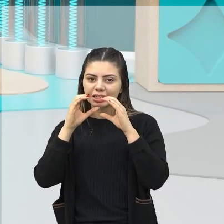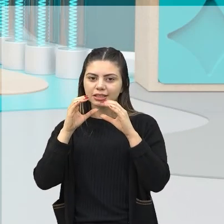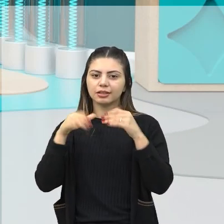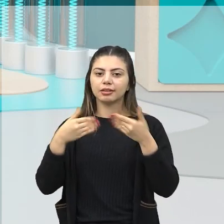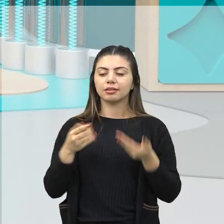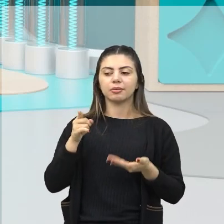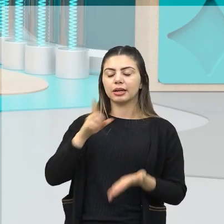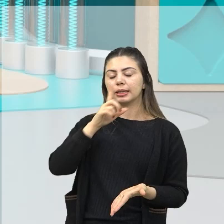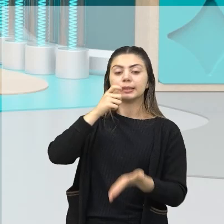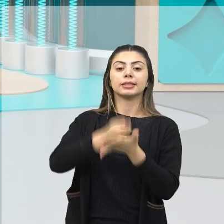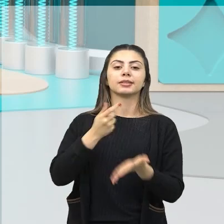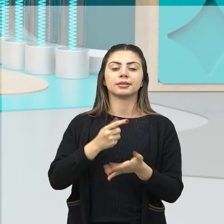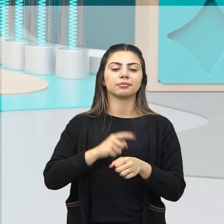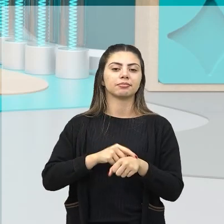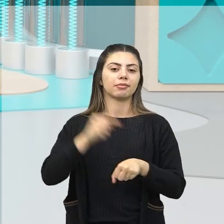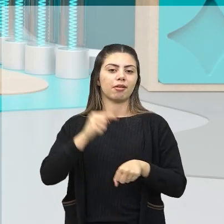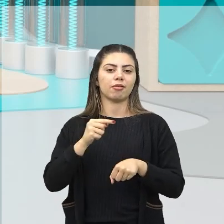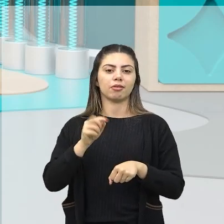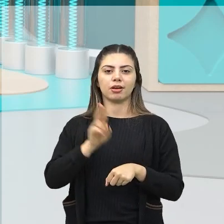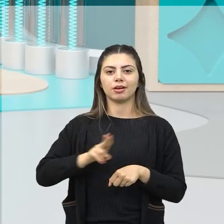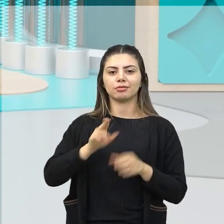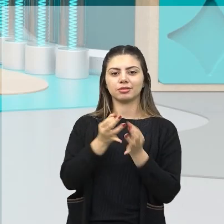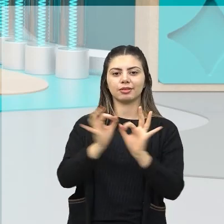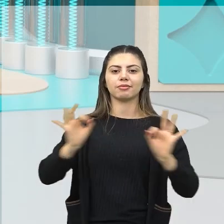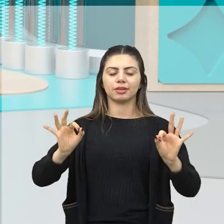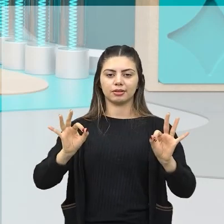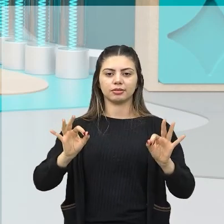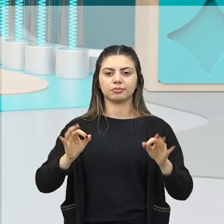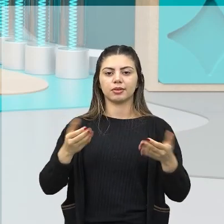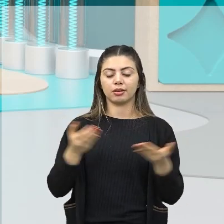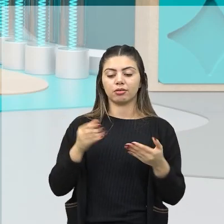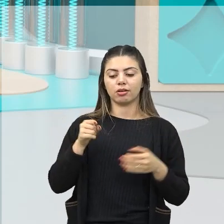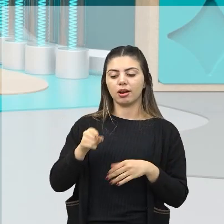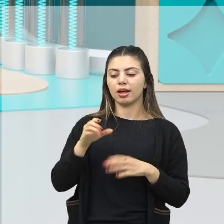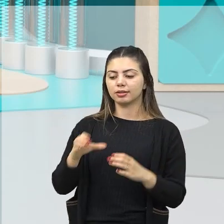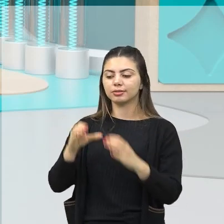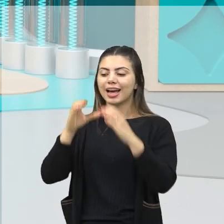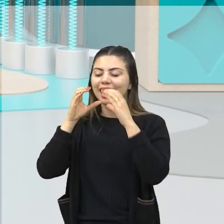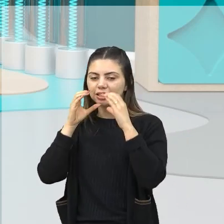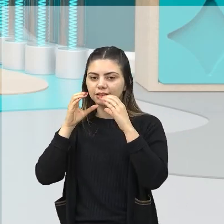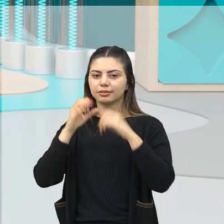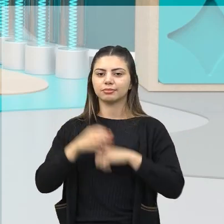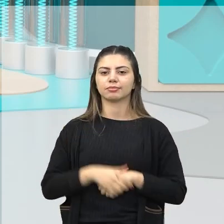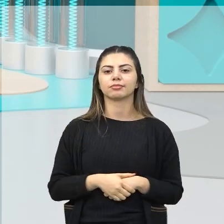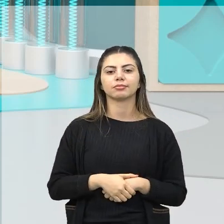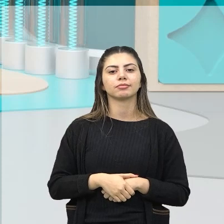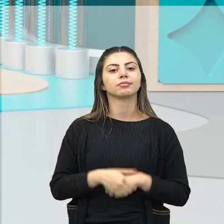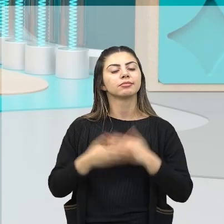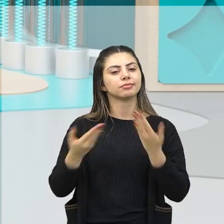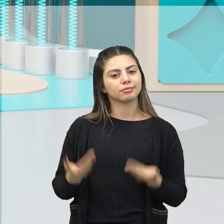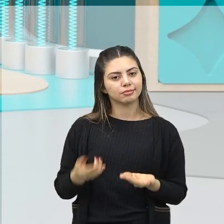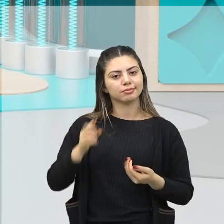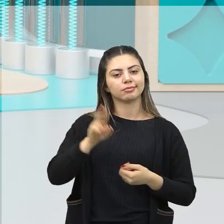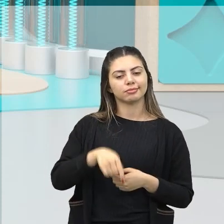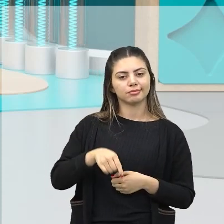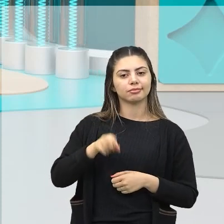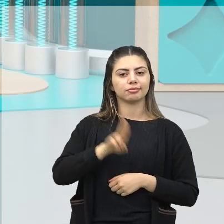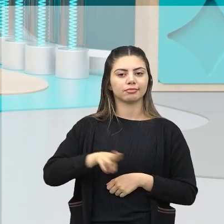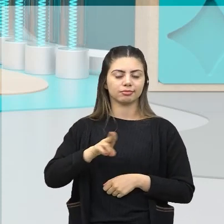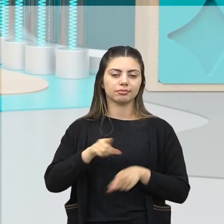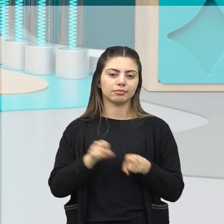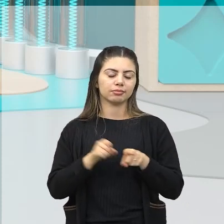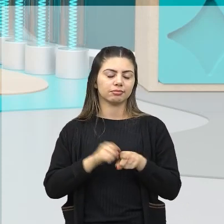espontânea, ela falou, I will eat this sandwich. Eu vou comer esse sanduíche. Então, ele é usado para